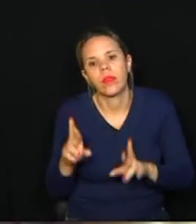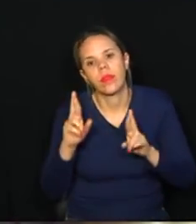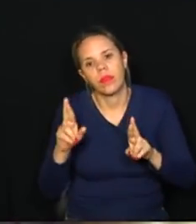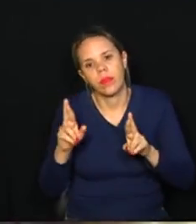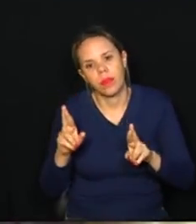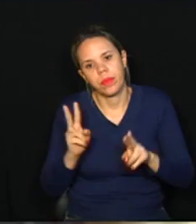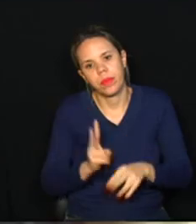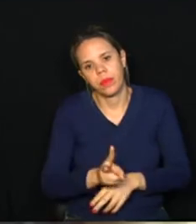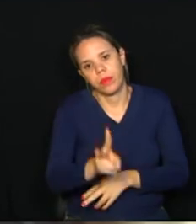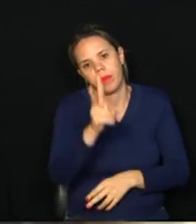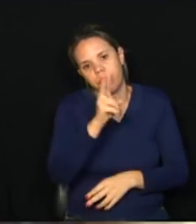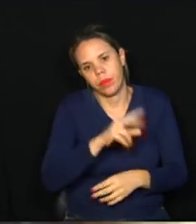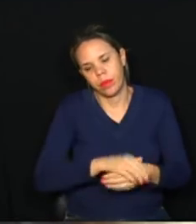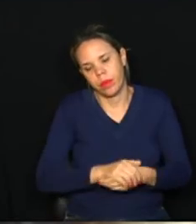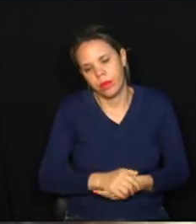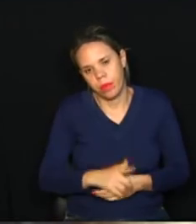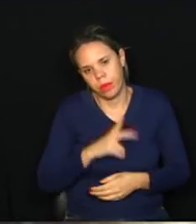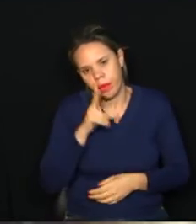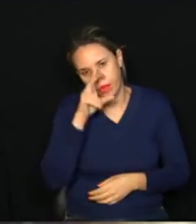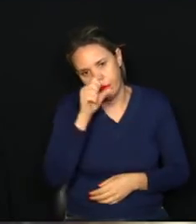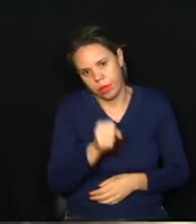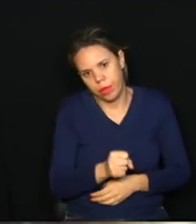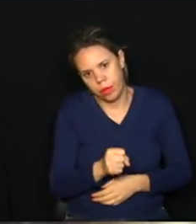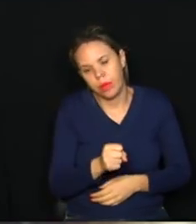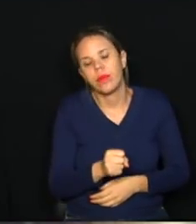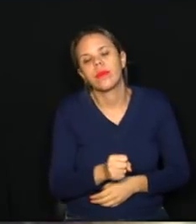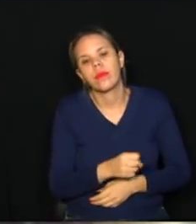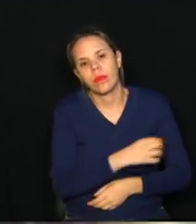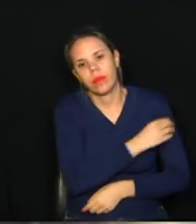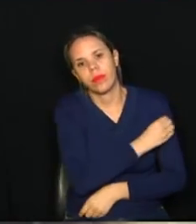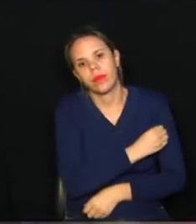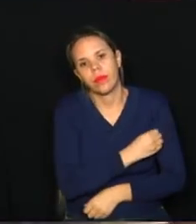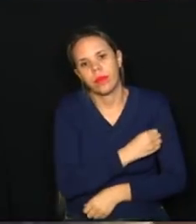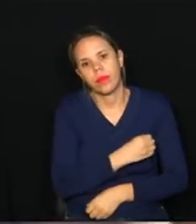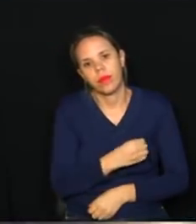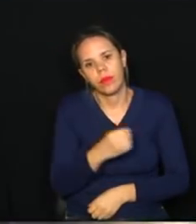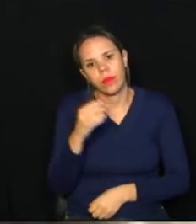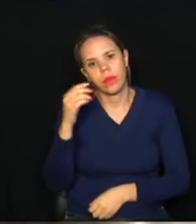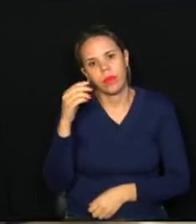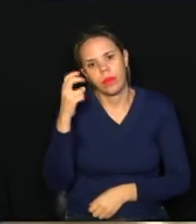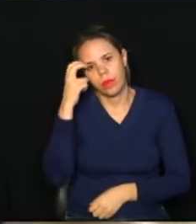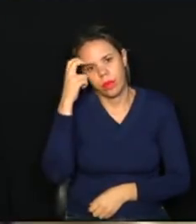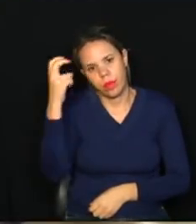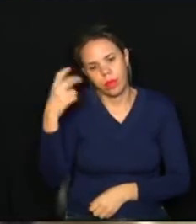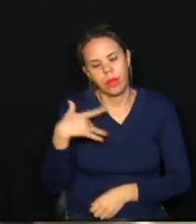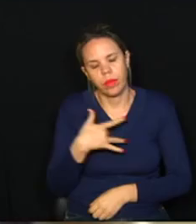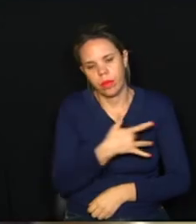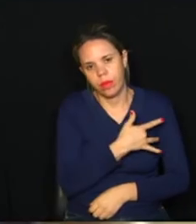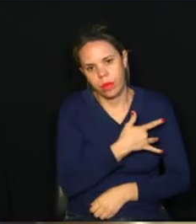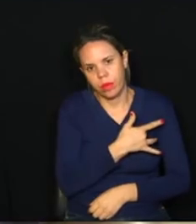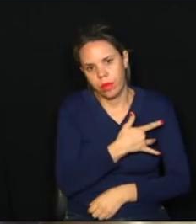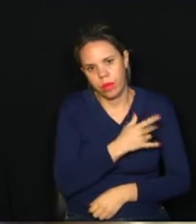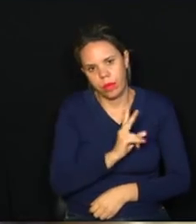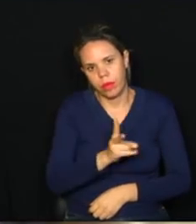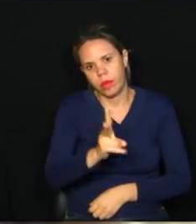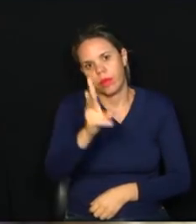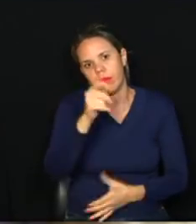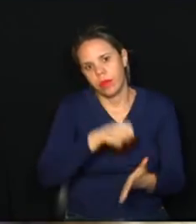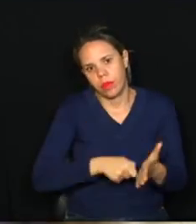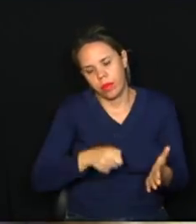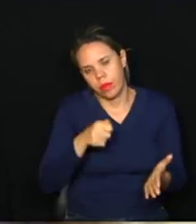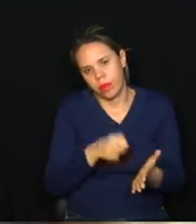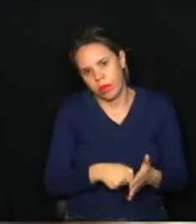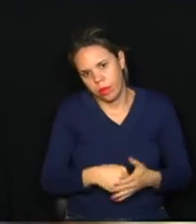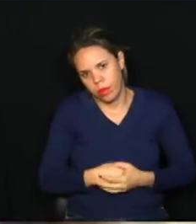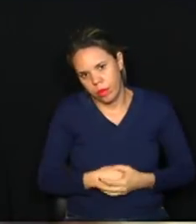gente continue tendo forças e lucidez e saúde para continuar a luta,